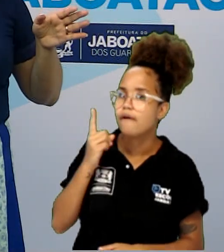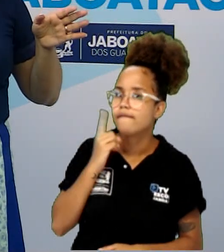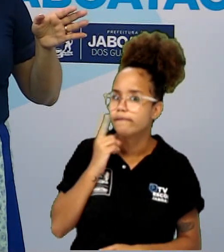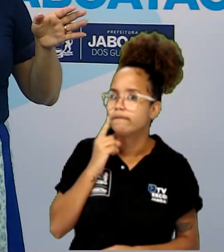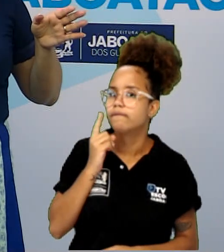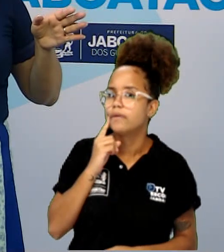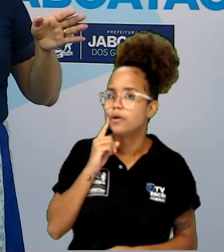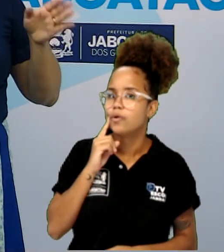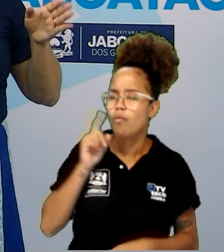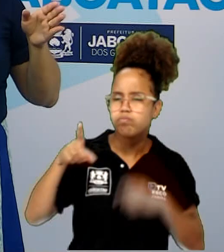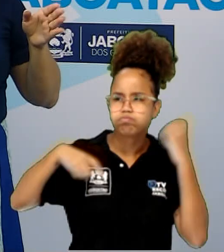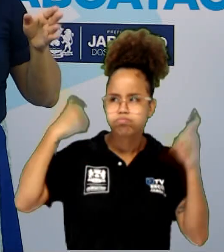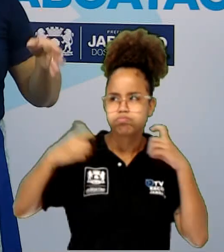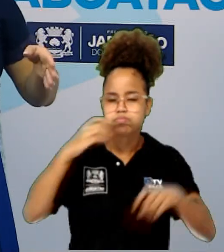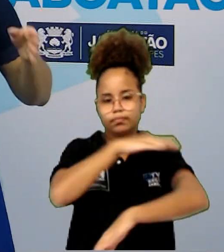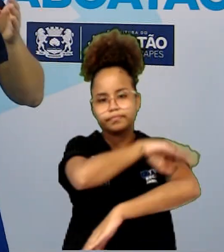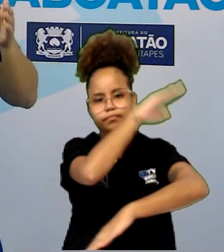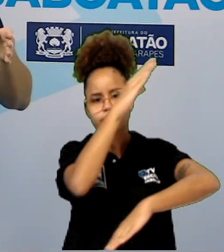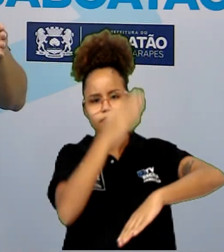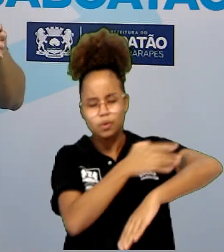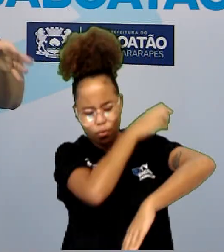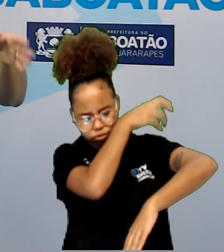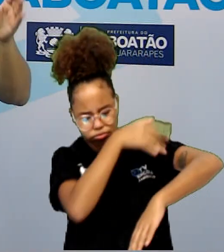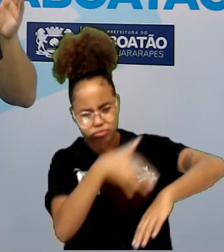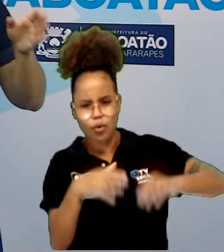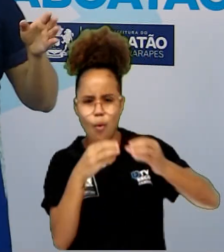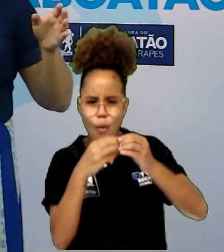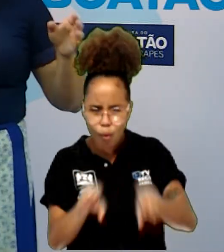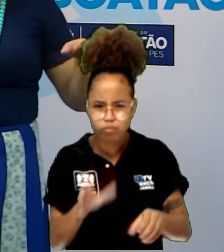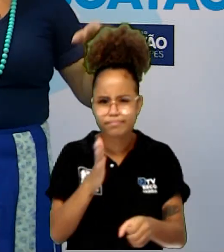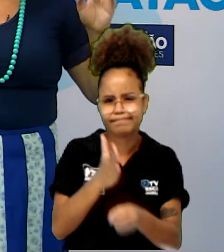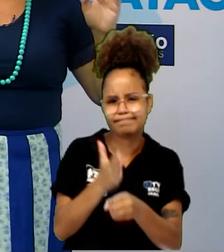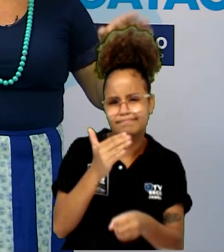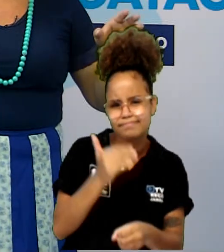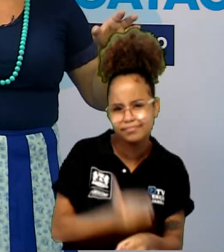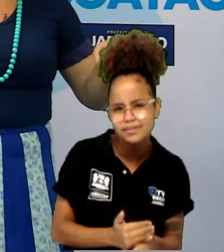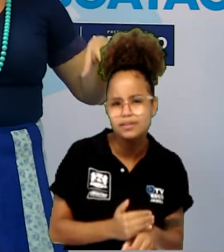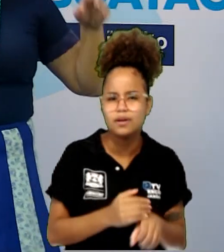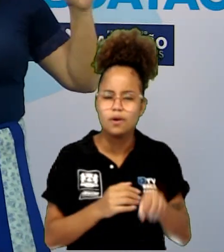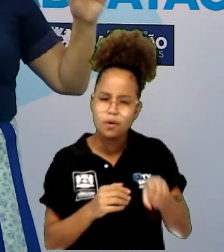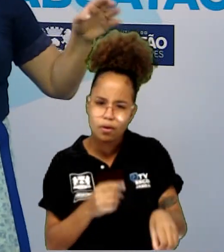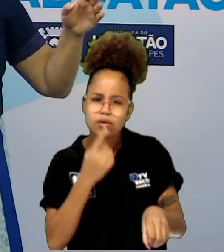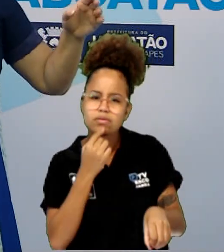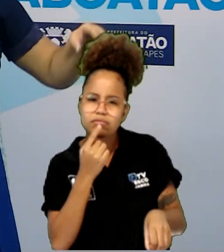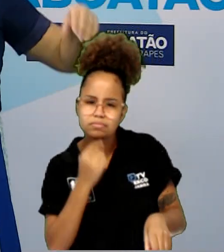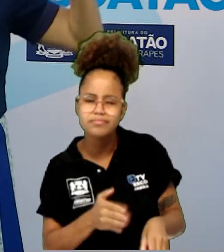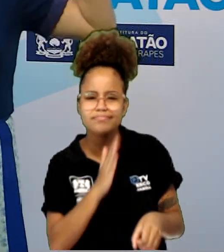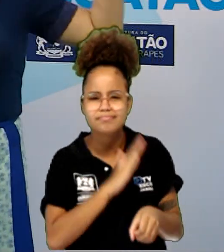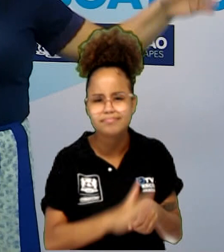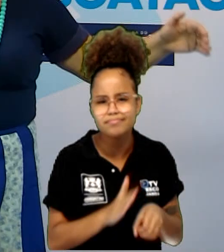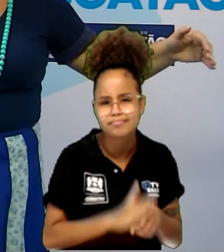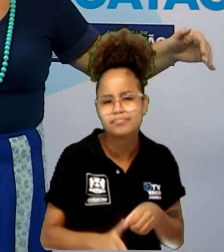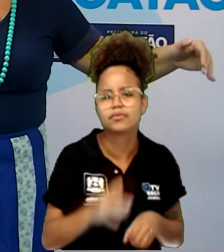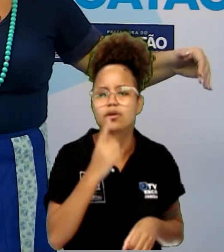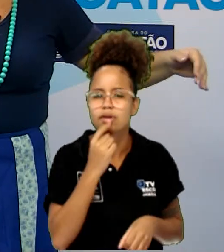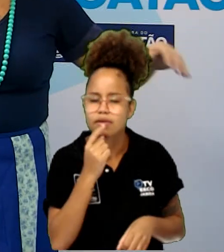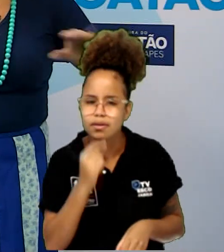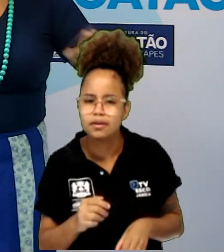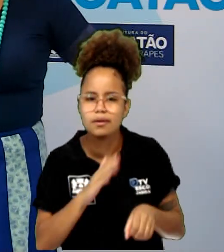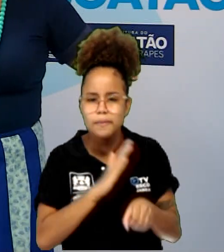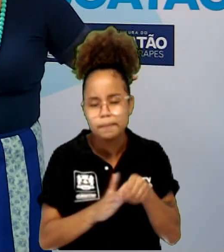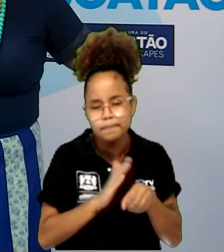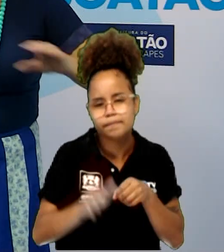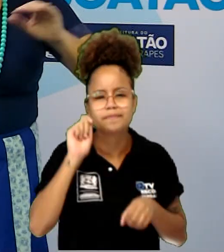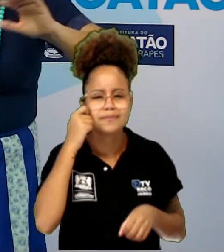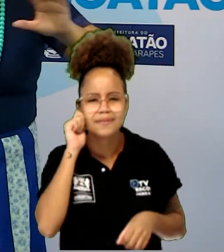confusão na montanha. Descia o ovo, batata, tomate, beterraba, cebola. Ela